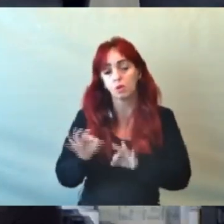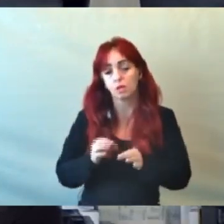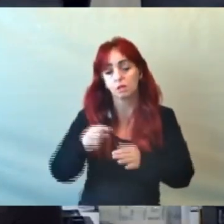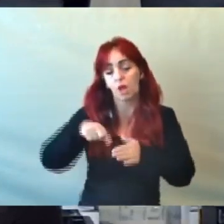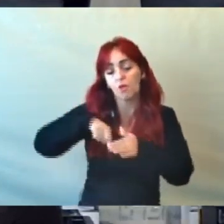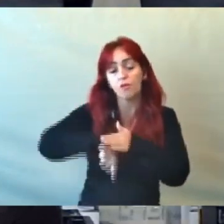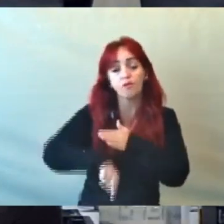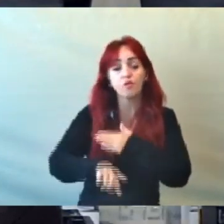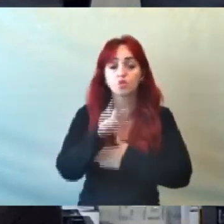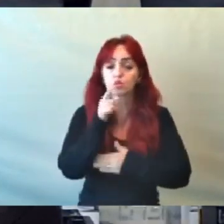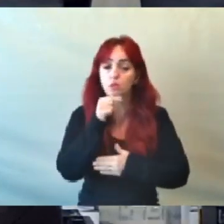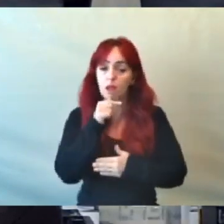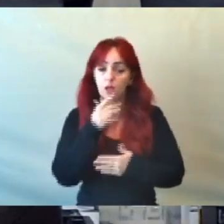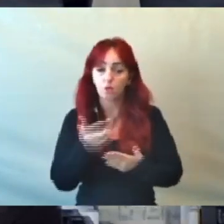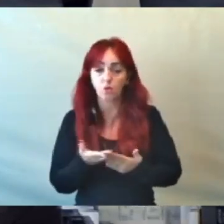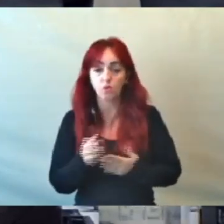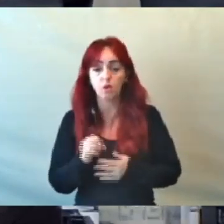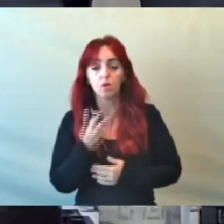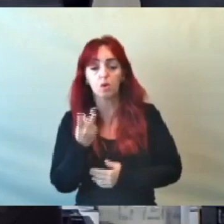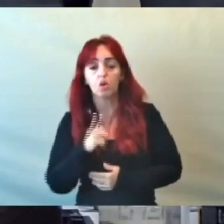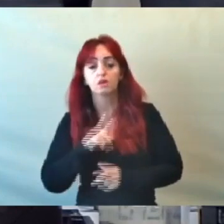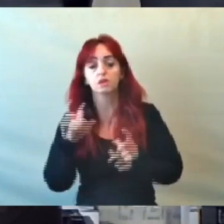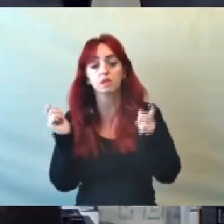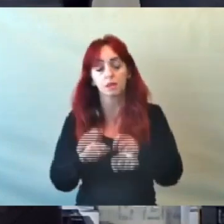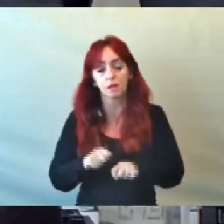tem potencial de aumentar esse passivo?